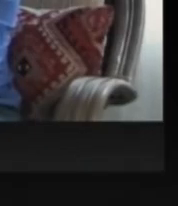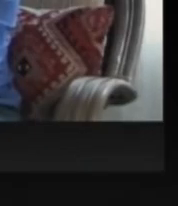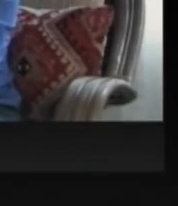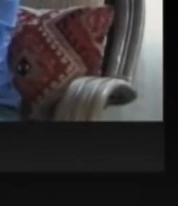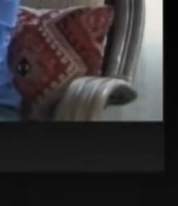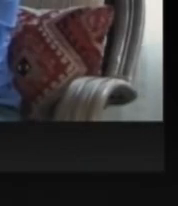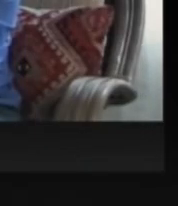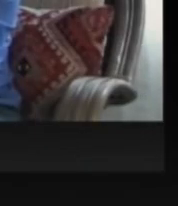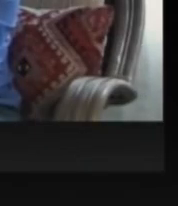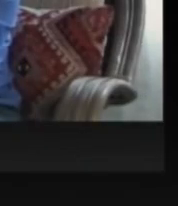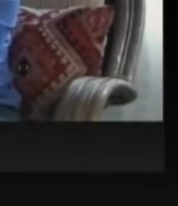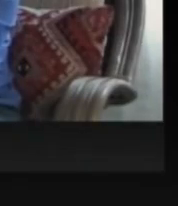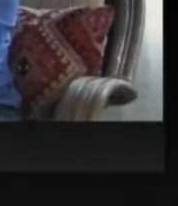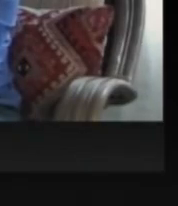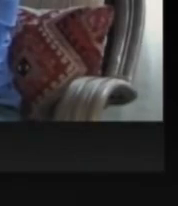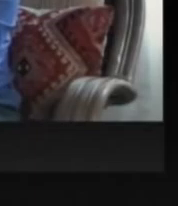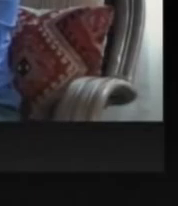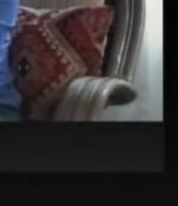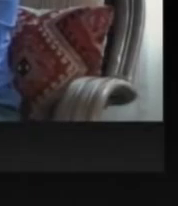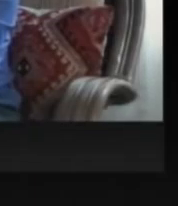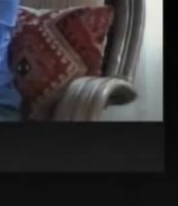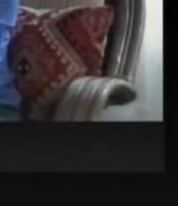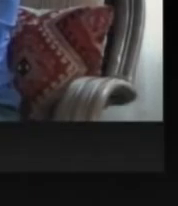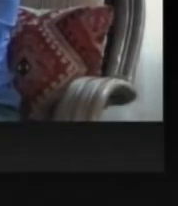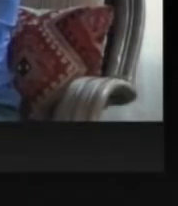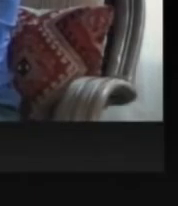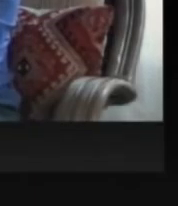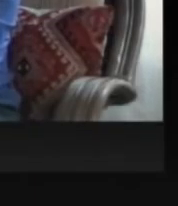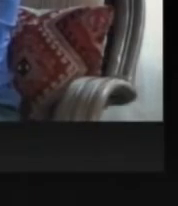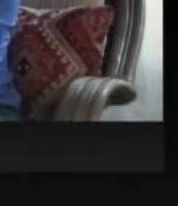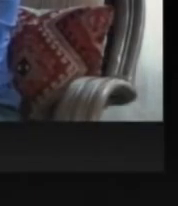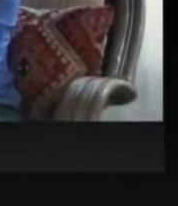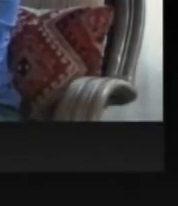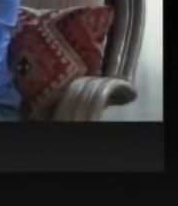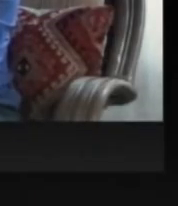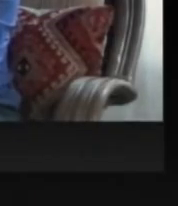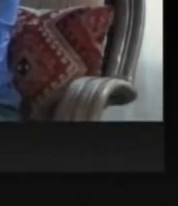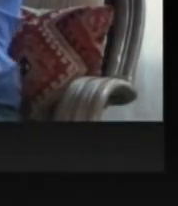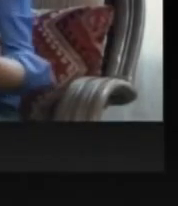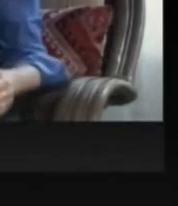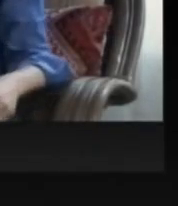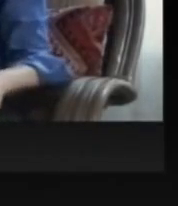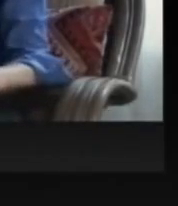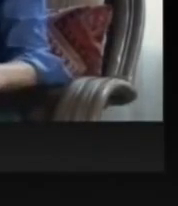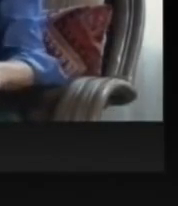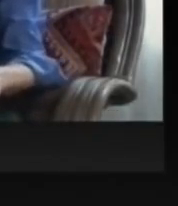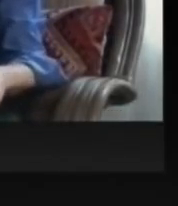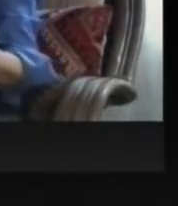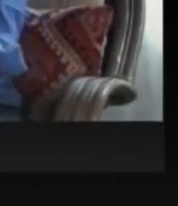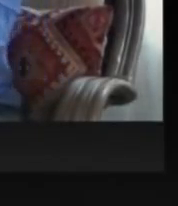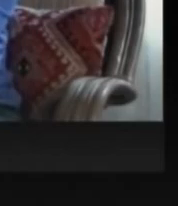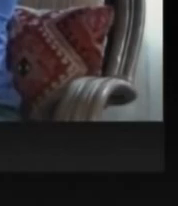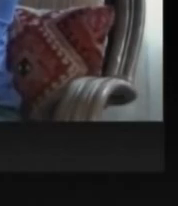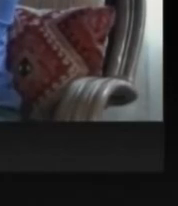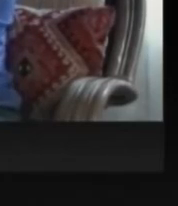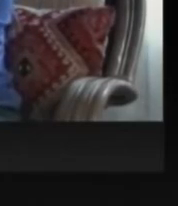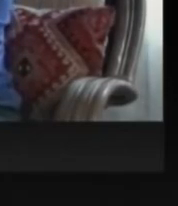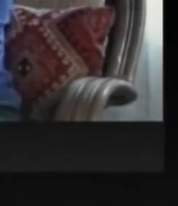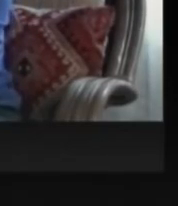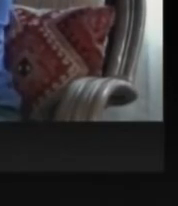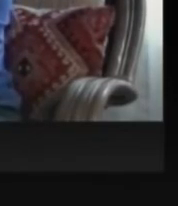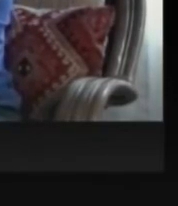inspire outras pessoas a também investigar isso. Veja, Berta é uma pessoa com uma vida tão rica, ela